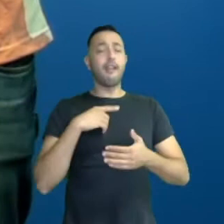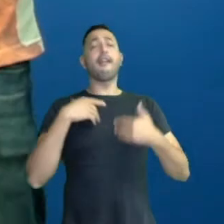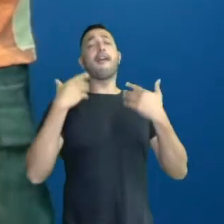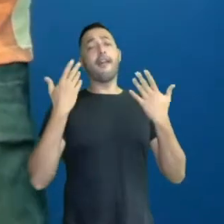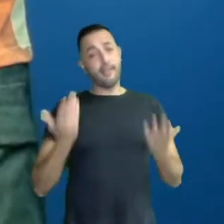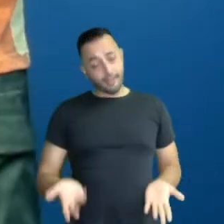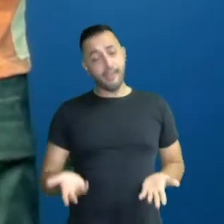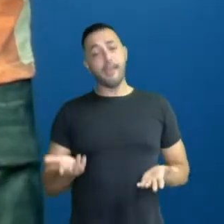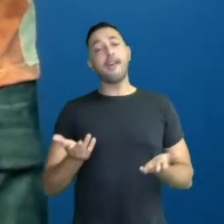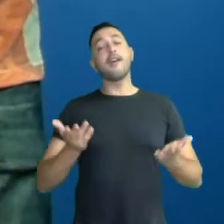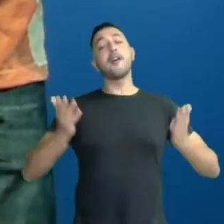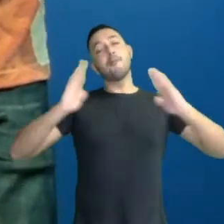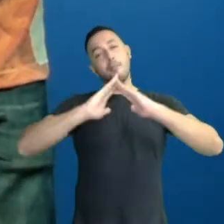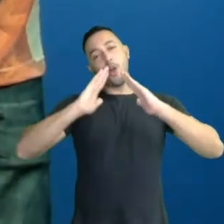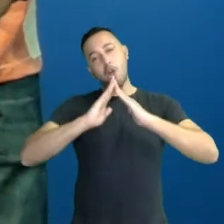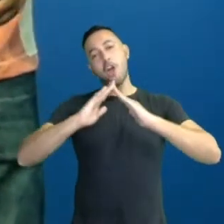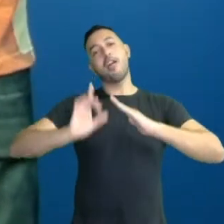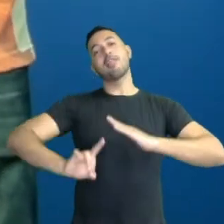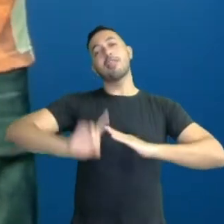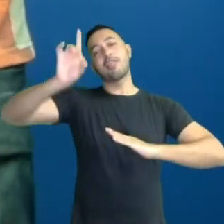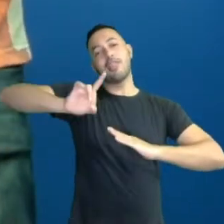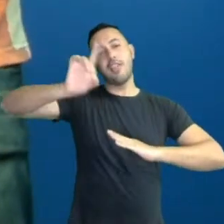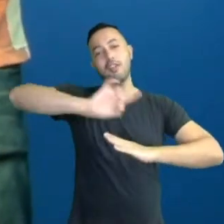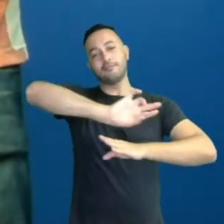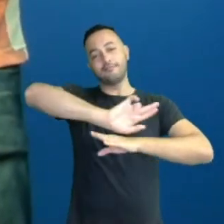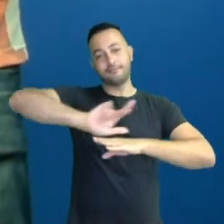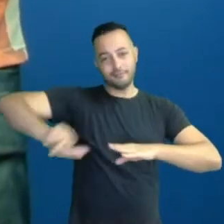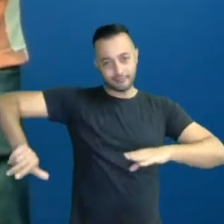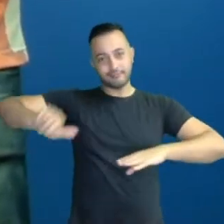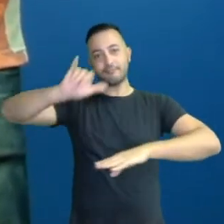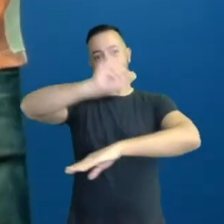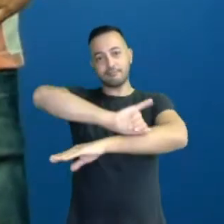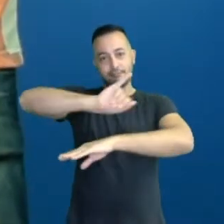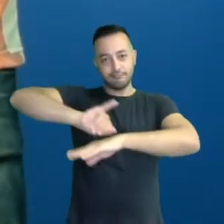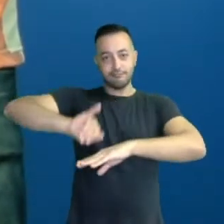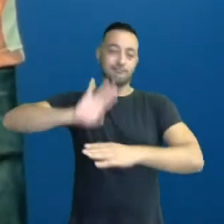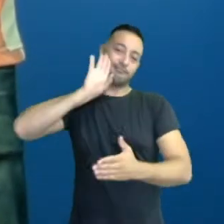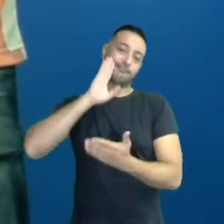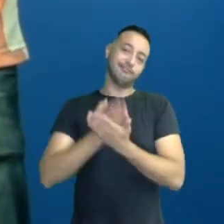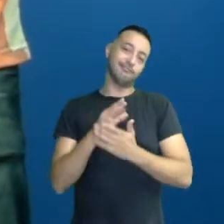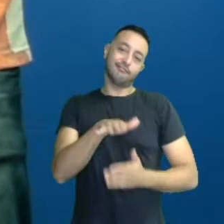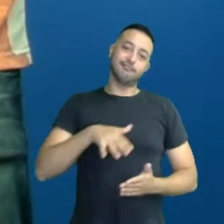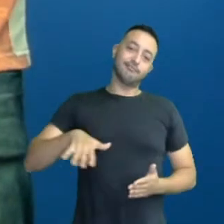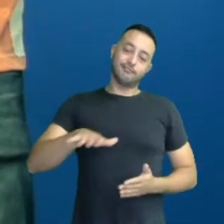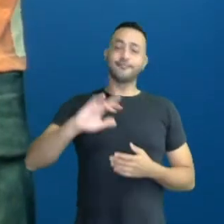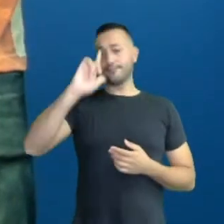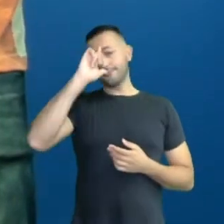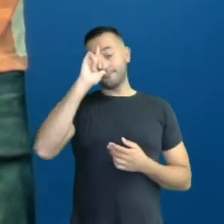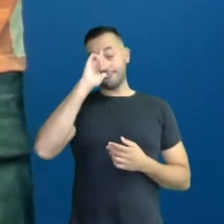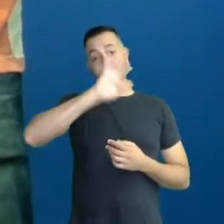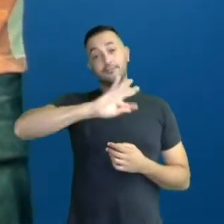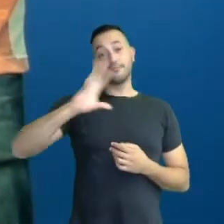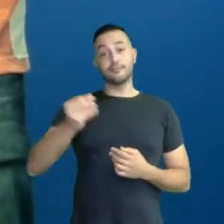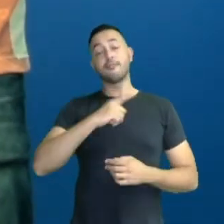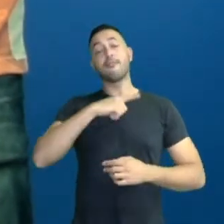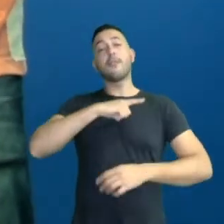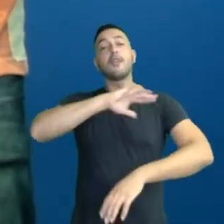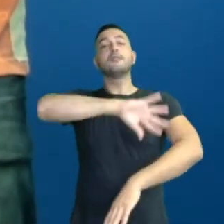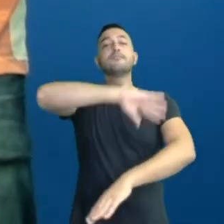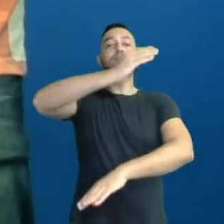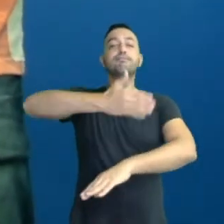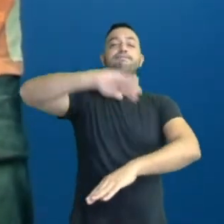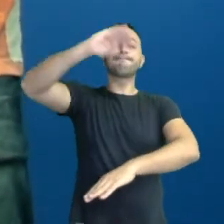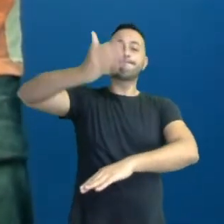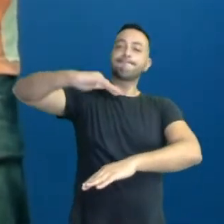onde ficava a morada dos deuses. Assim, eles acreditavam. A Grécia ela era toda montanhosa,